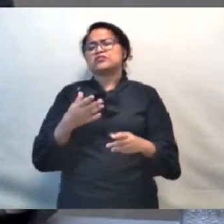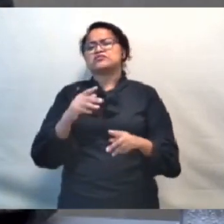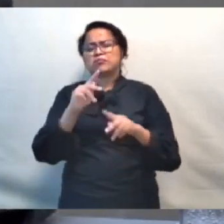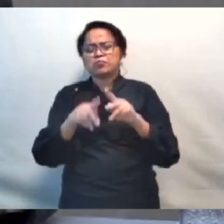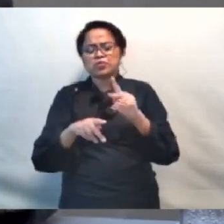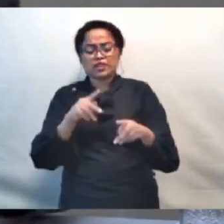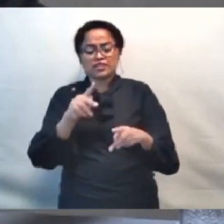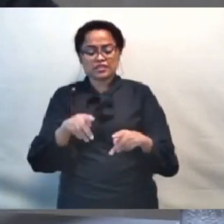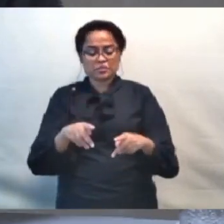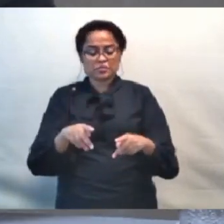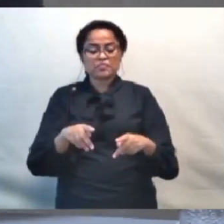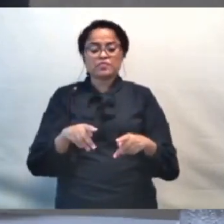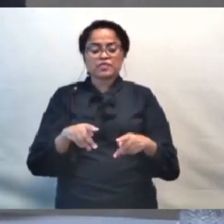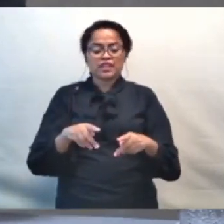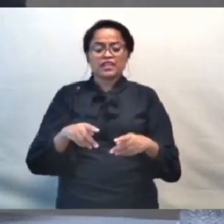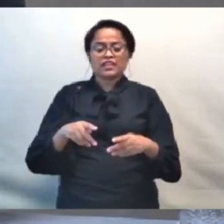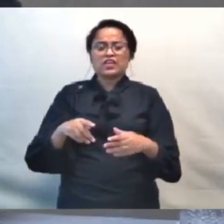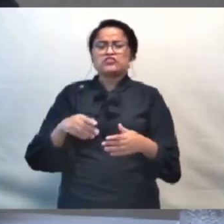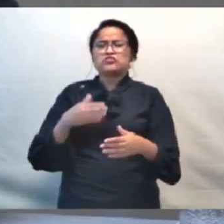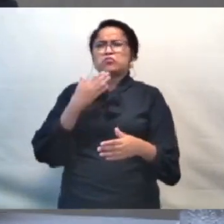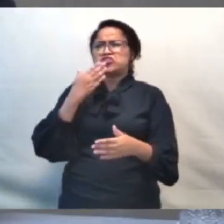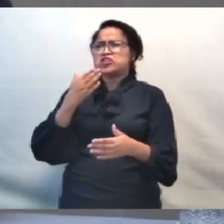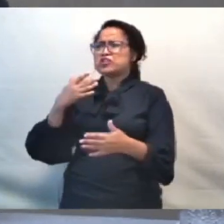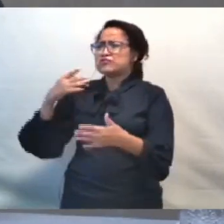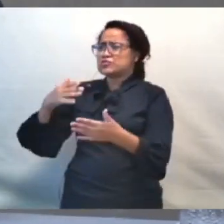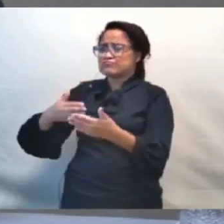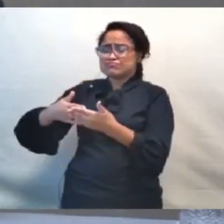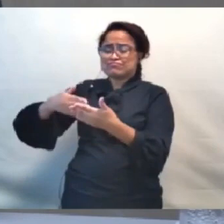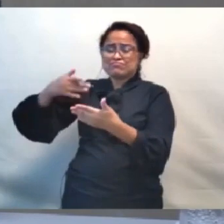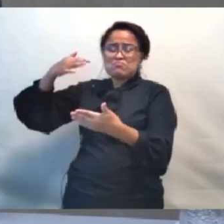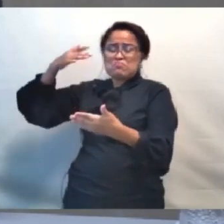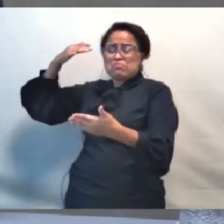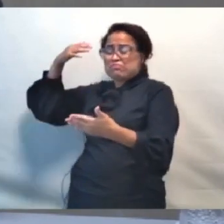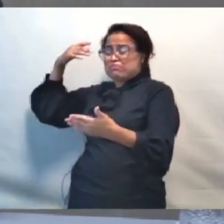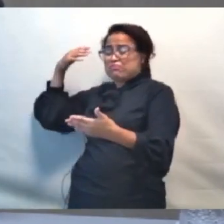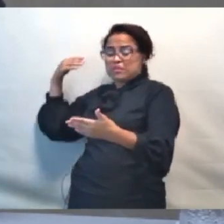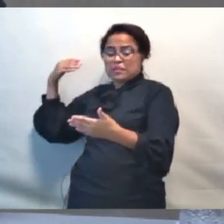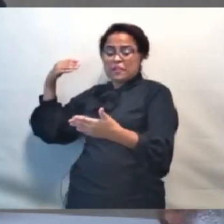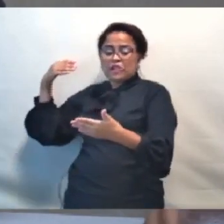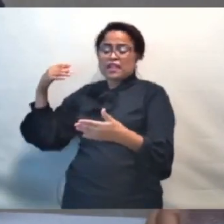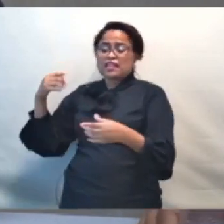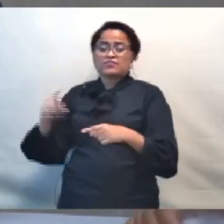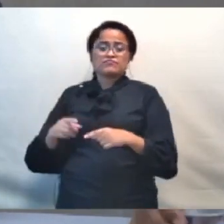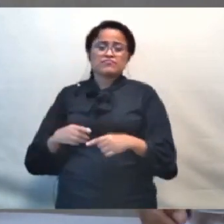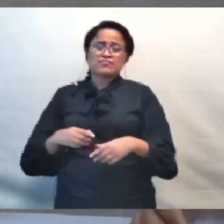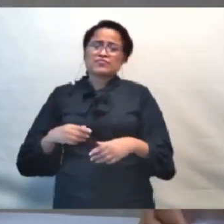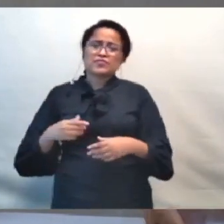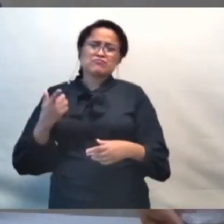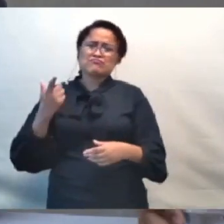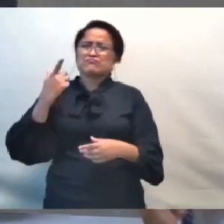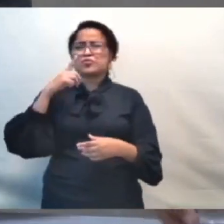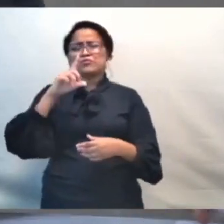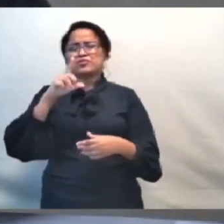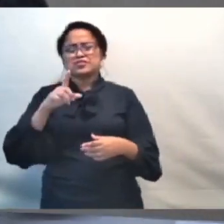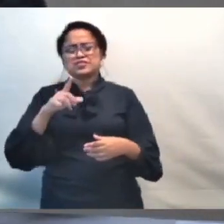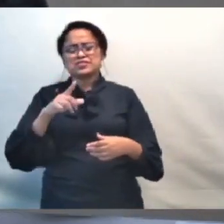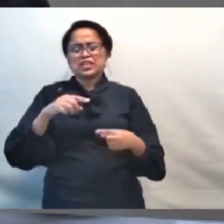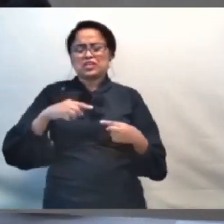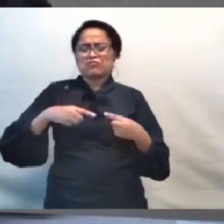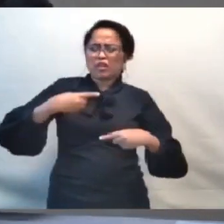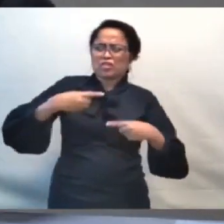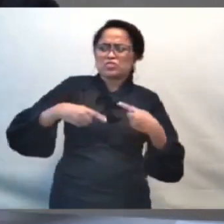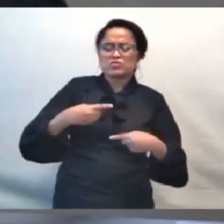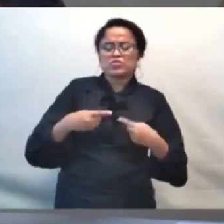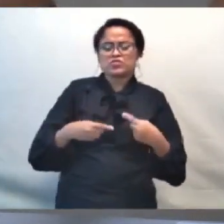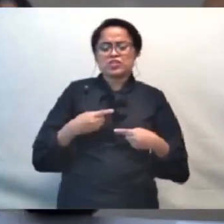antigas, me desculpe, mas não dá para pegar e ficar discutindo, por exemplo, variações de orçamento na ordem de